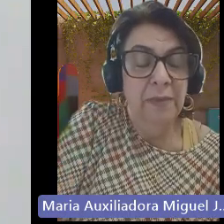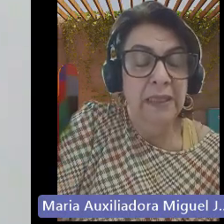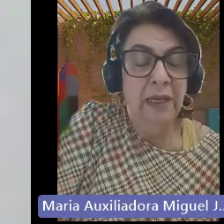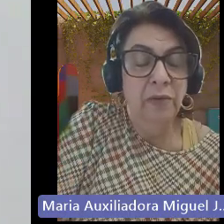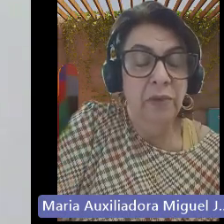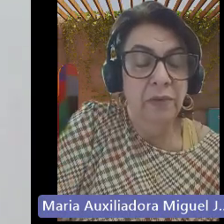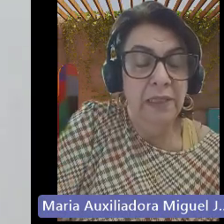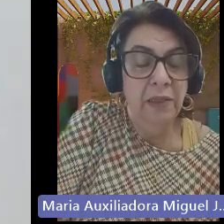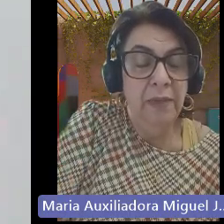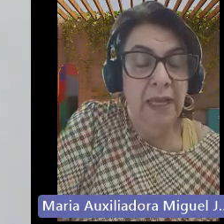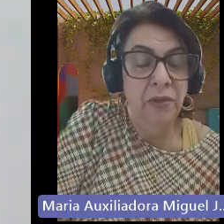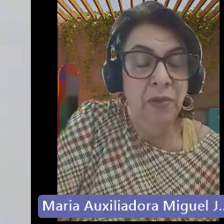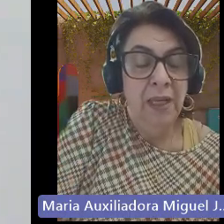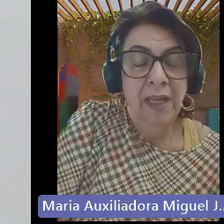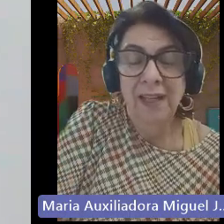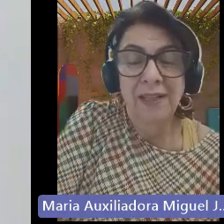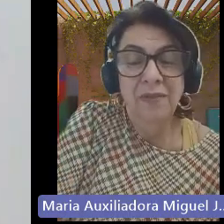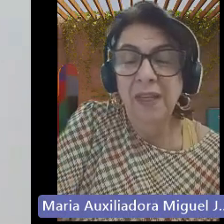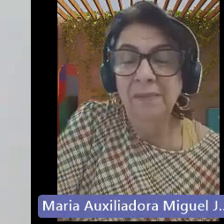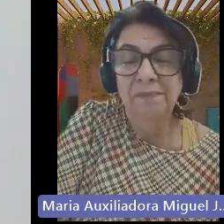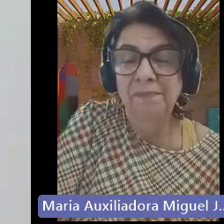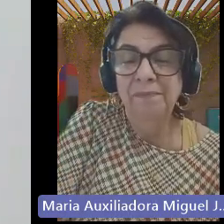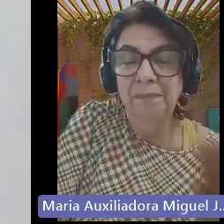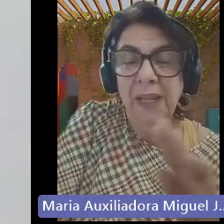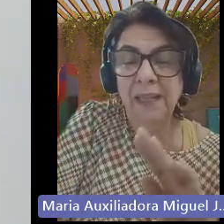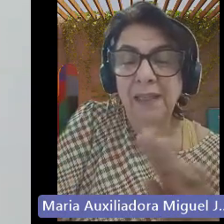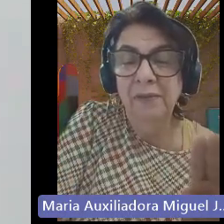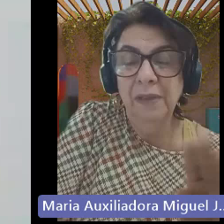ensino fundamental e no ensino médio, elas vêm